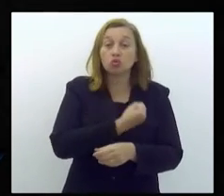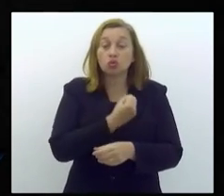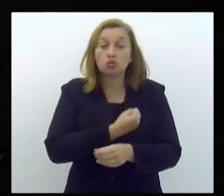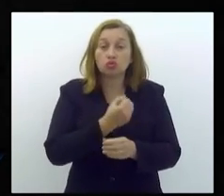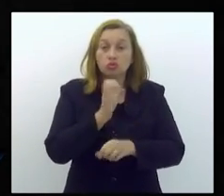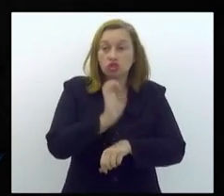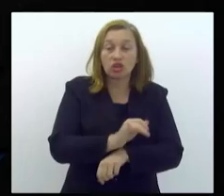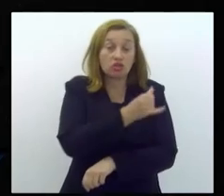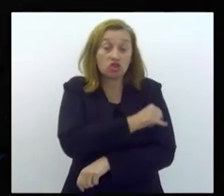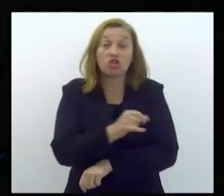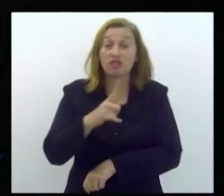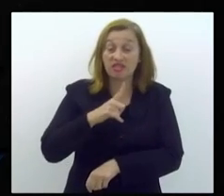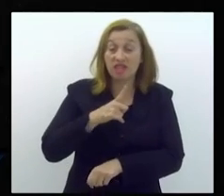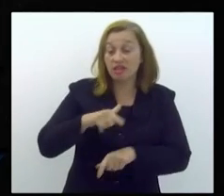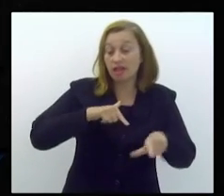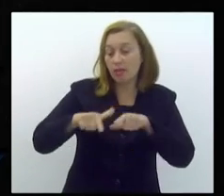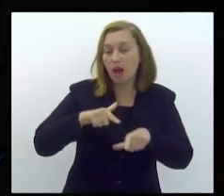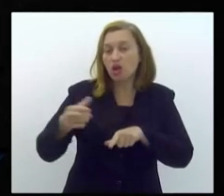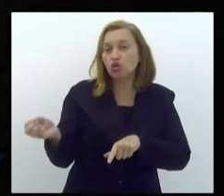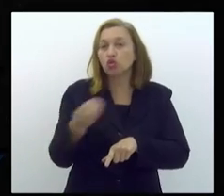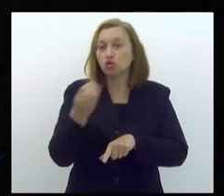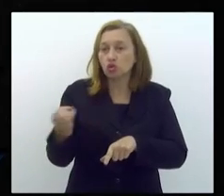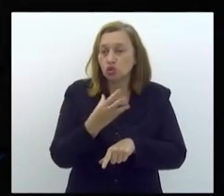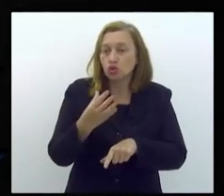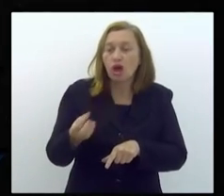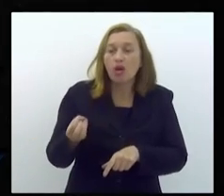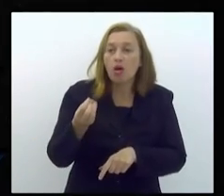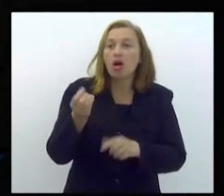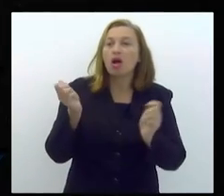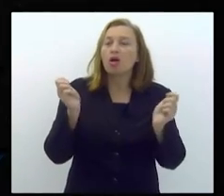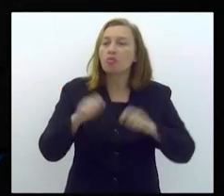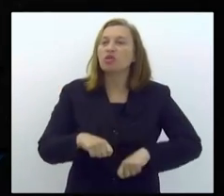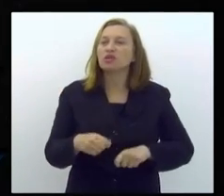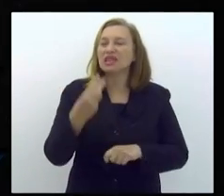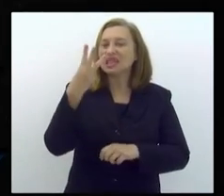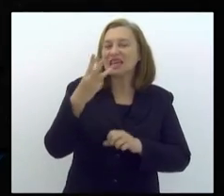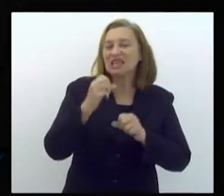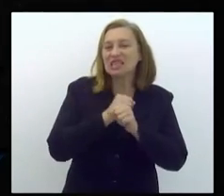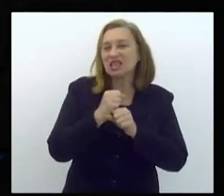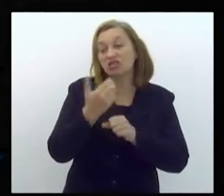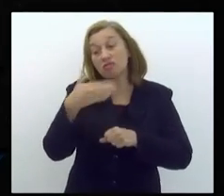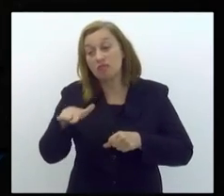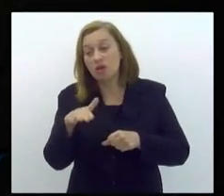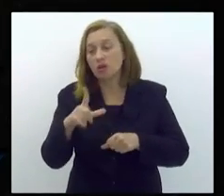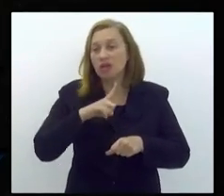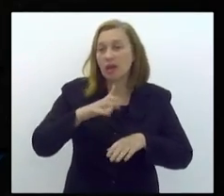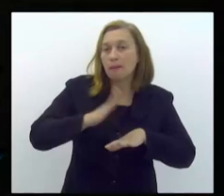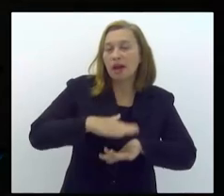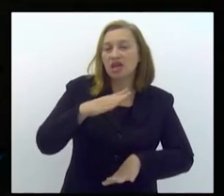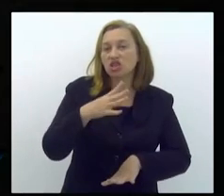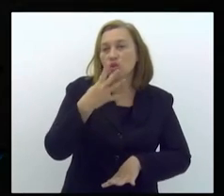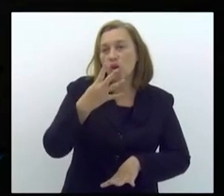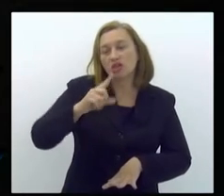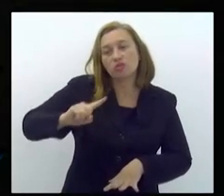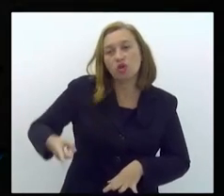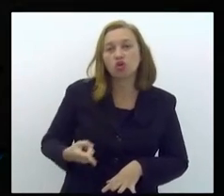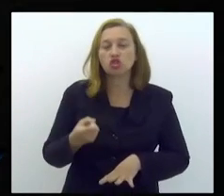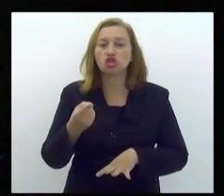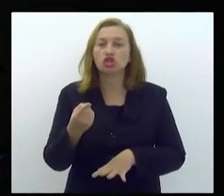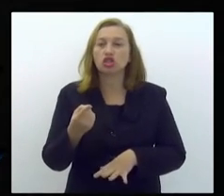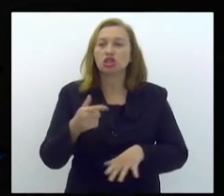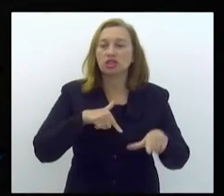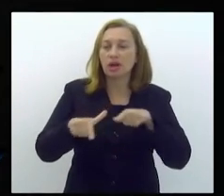gerar emprego a possibilidade de nesses próximos três anos e meio a gente gerar mais de 4 milhões de empregos